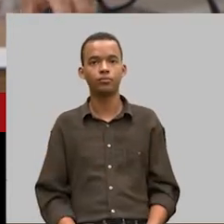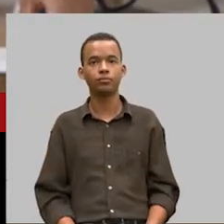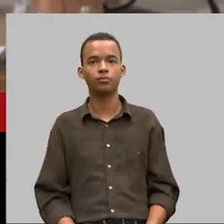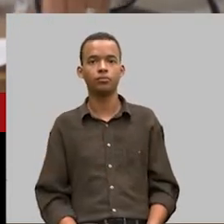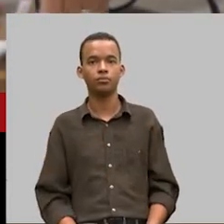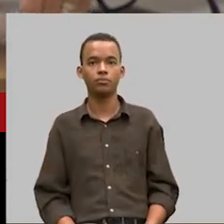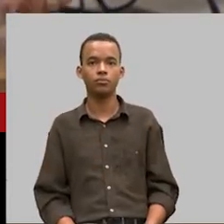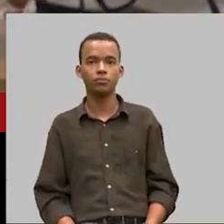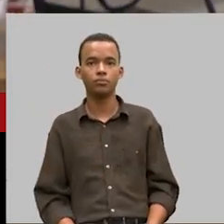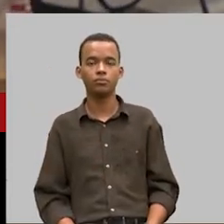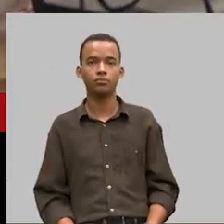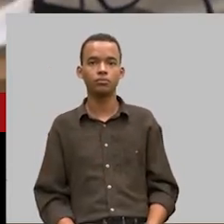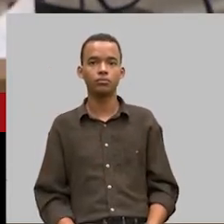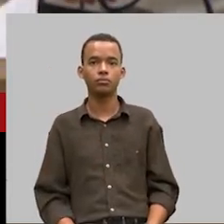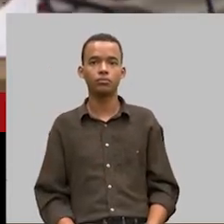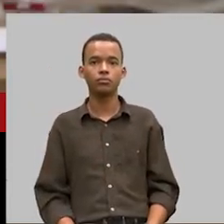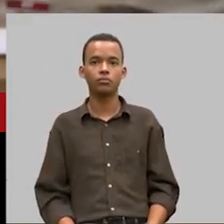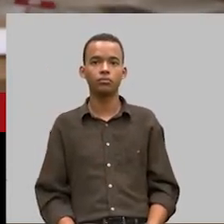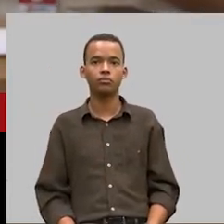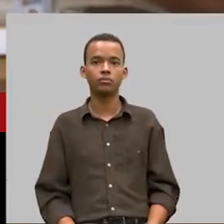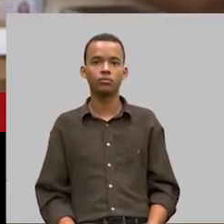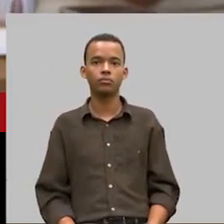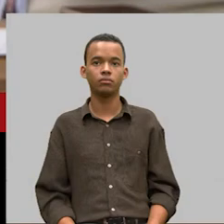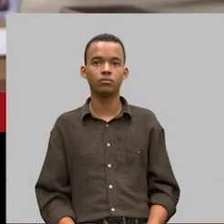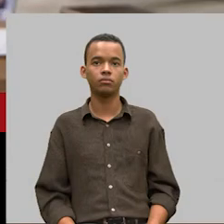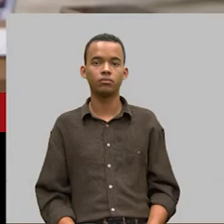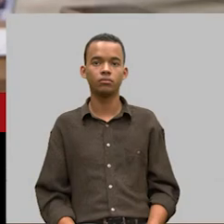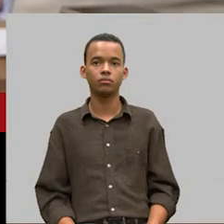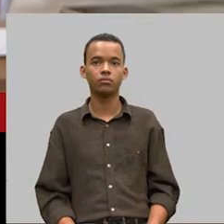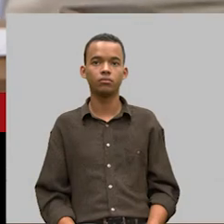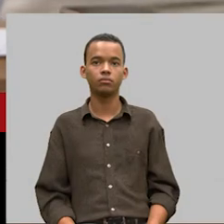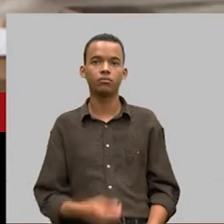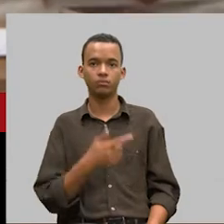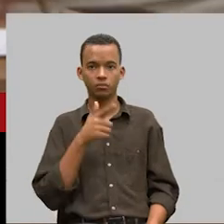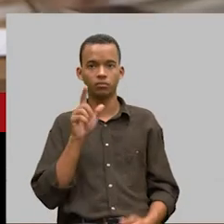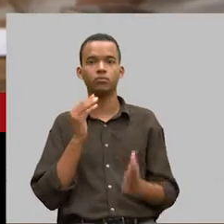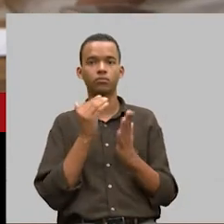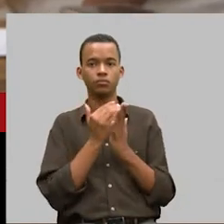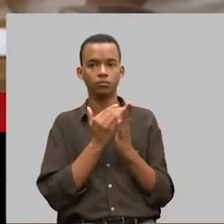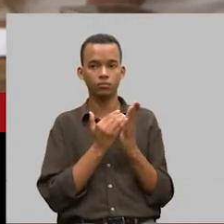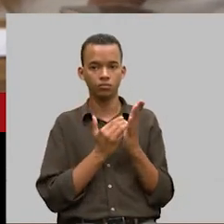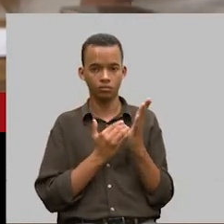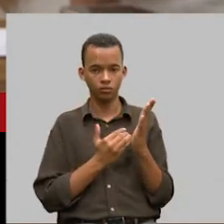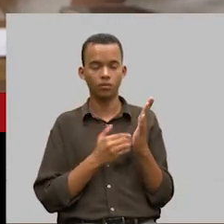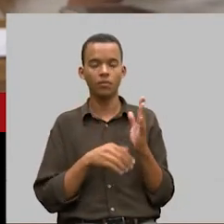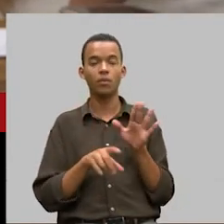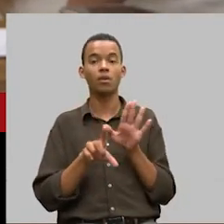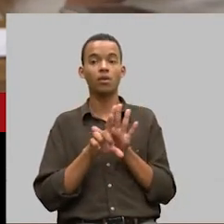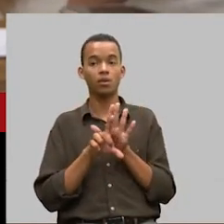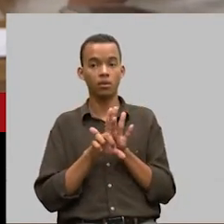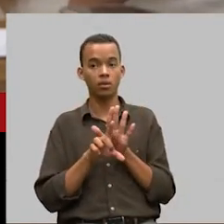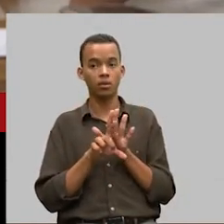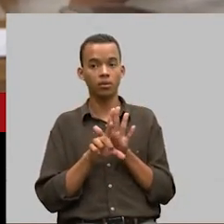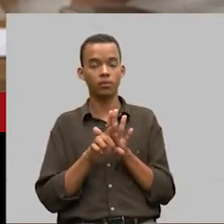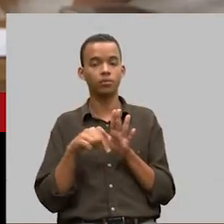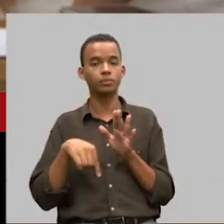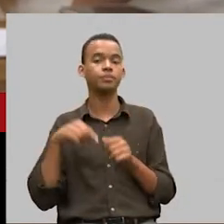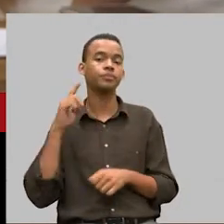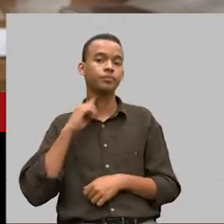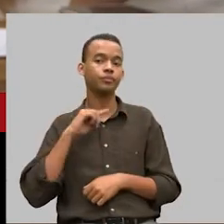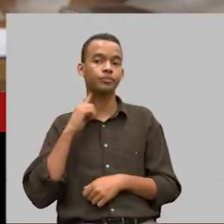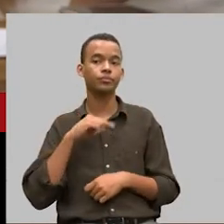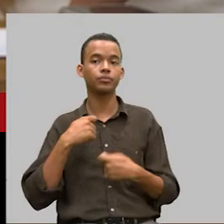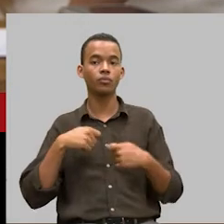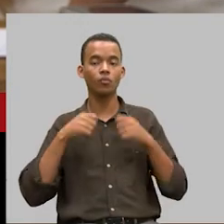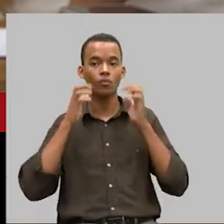eh uma outra questão que a gente traz aqui paraa legislação do Estado de Minas Gerais que é pensar